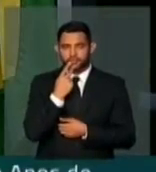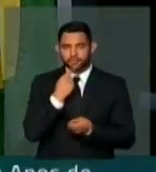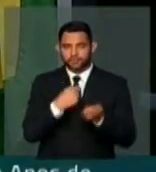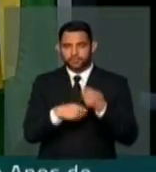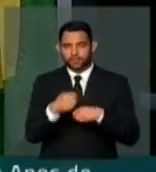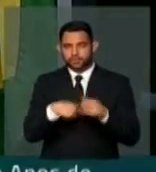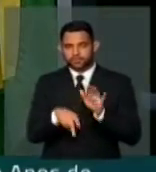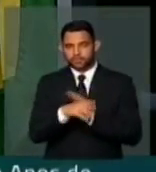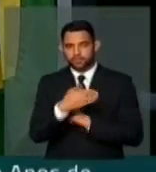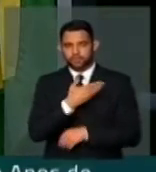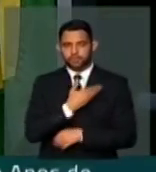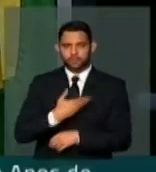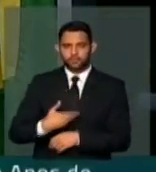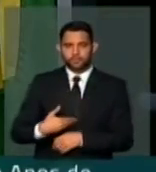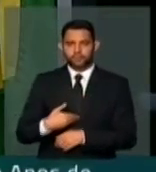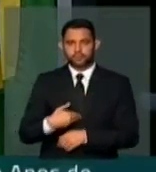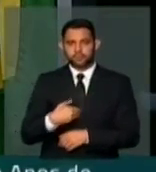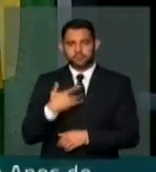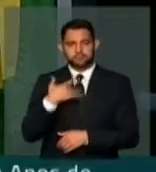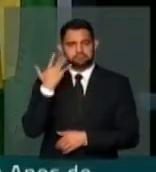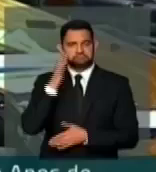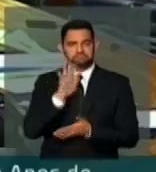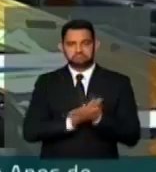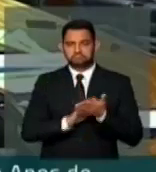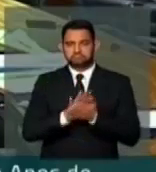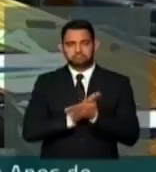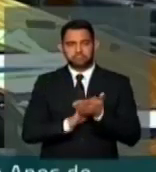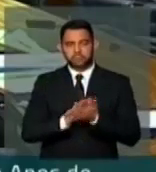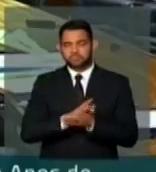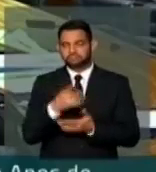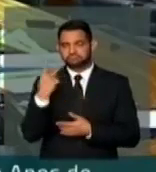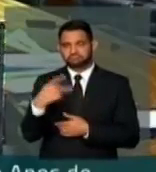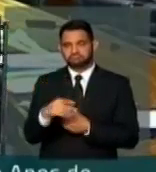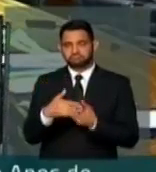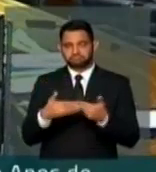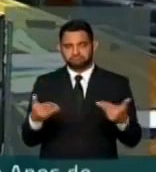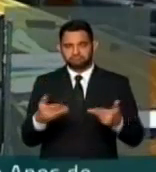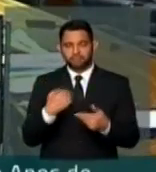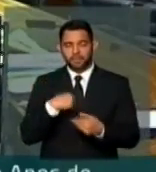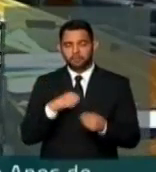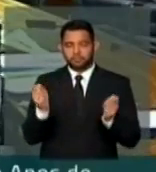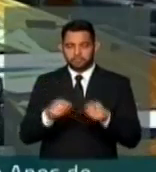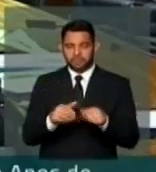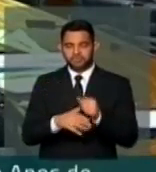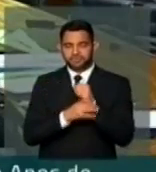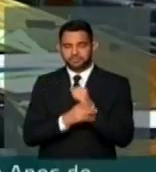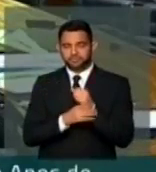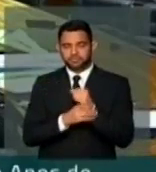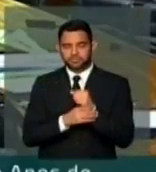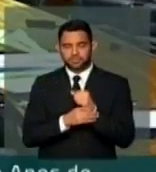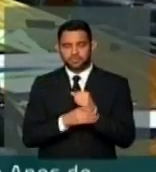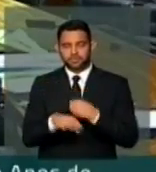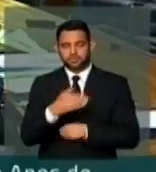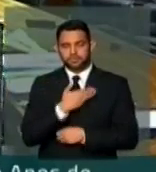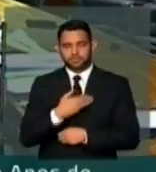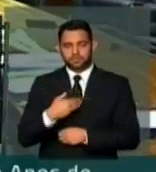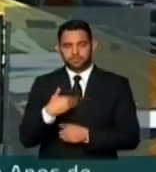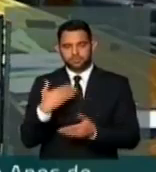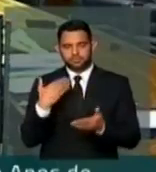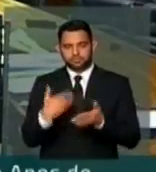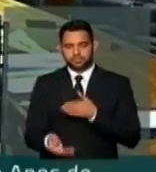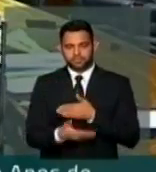negócios de Estado, que me importam eles? Pode-se estar seguro de que o Estado está